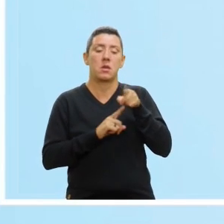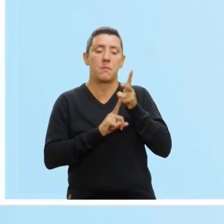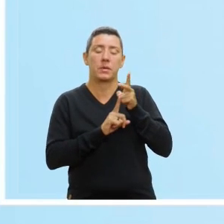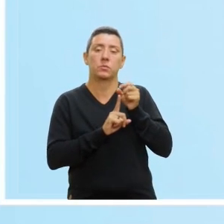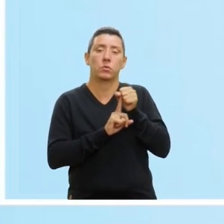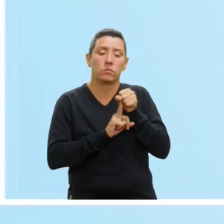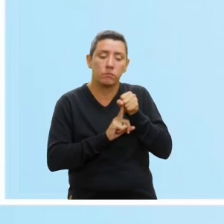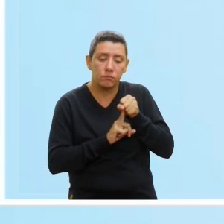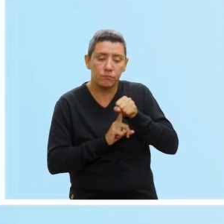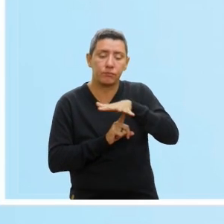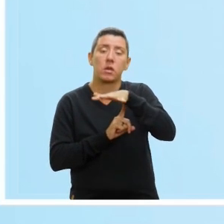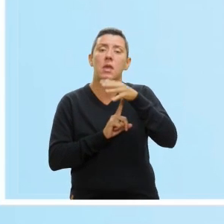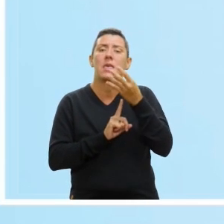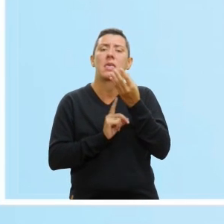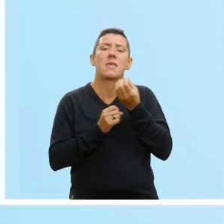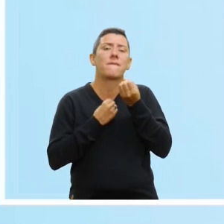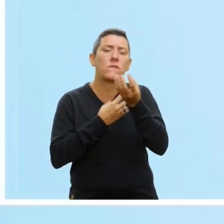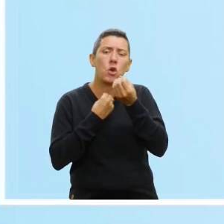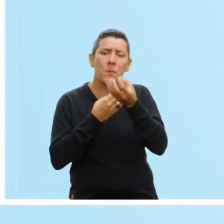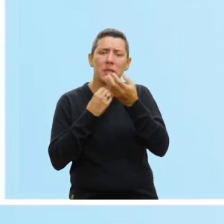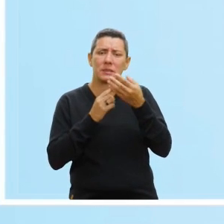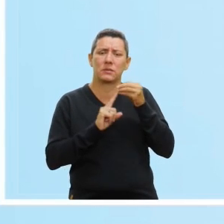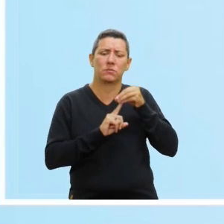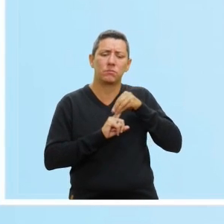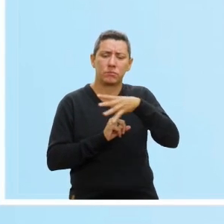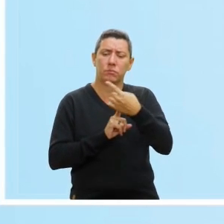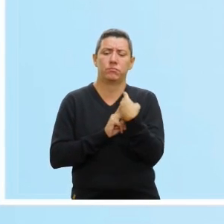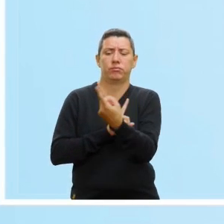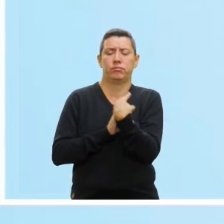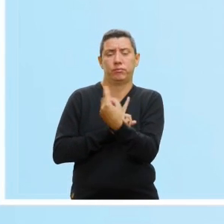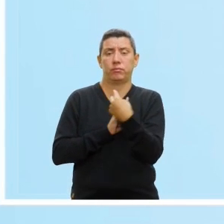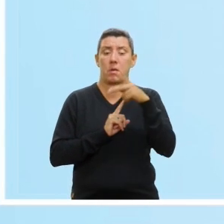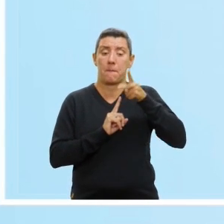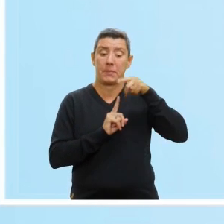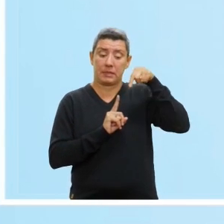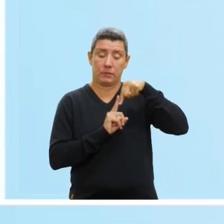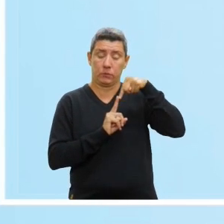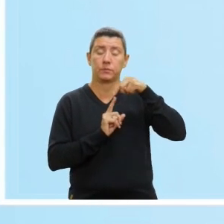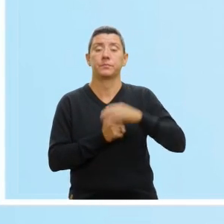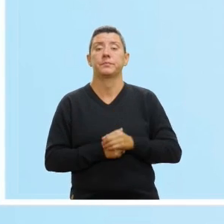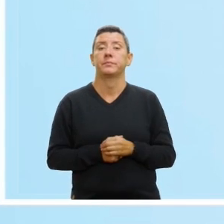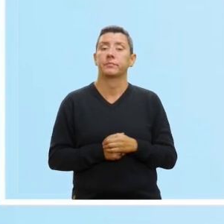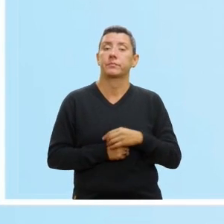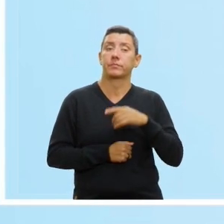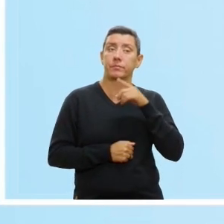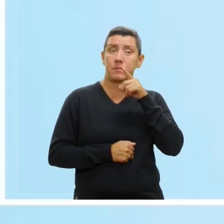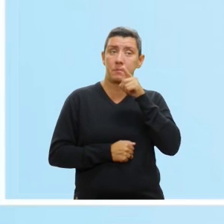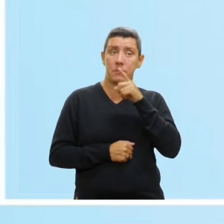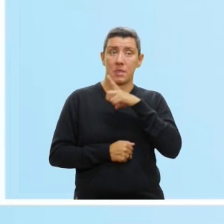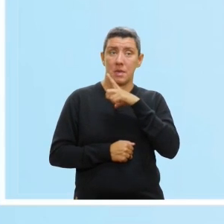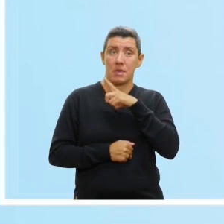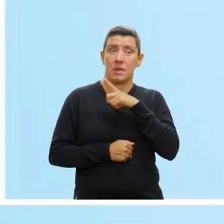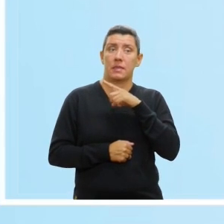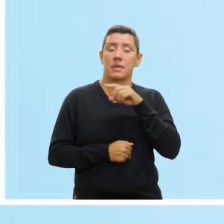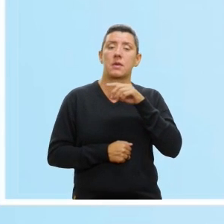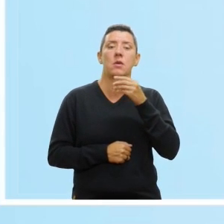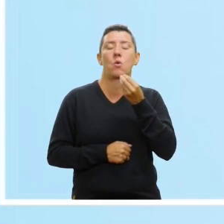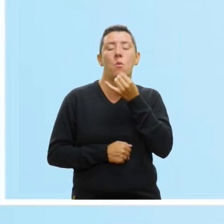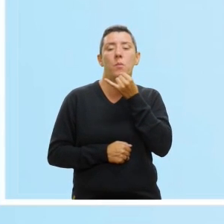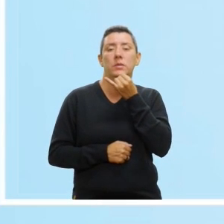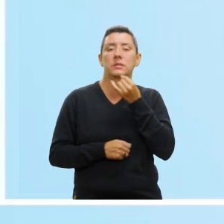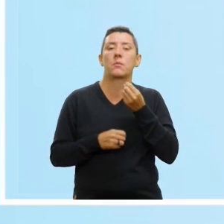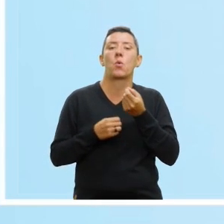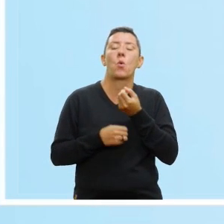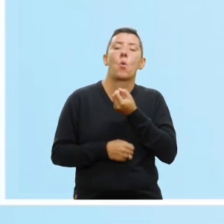condensar e colocar muitas informações e enviar através dessa portadora, né? E no caso aqui, a gente multiplexa por comprimento de onda, né? Quantidade